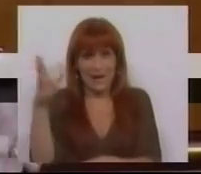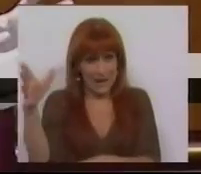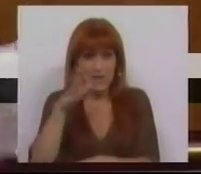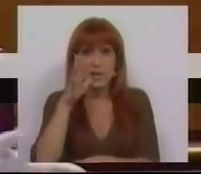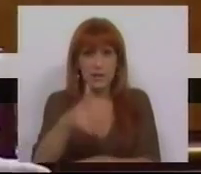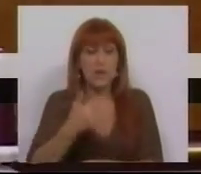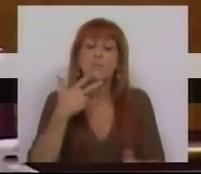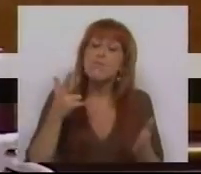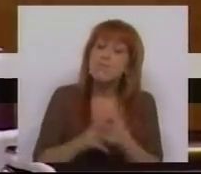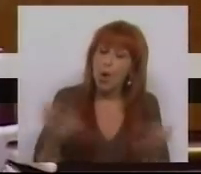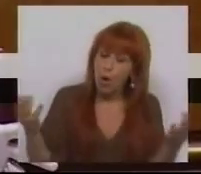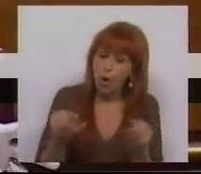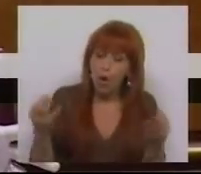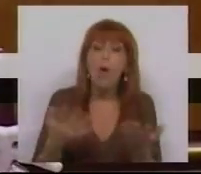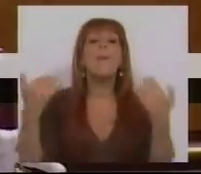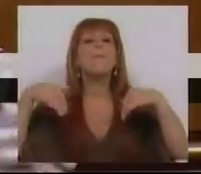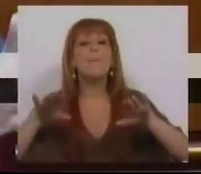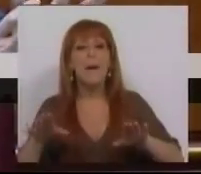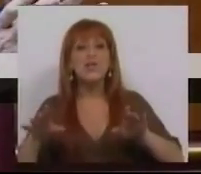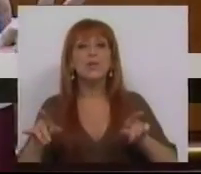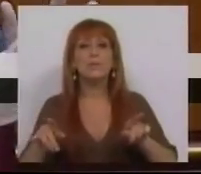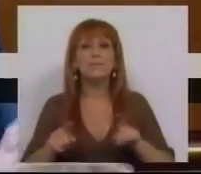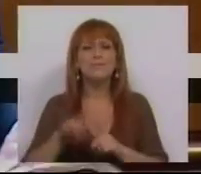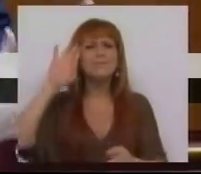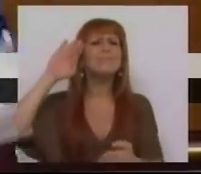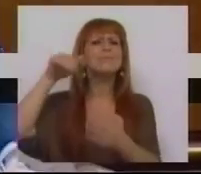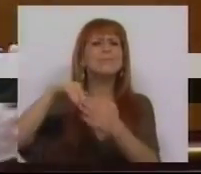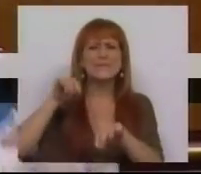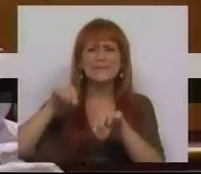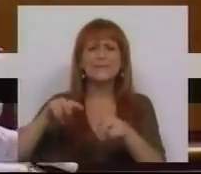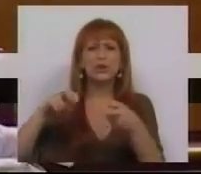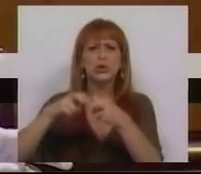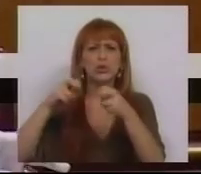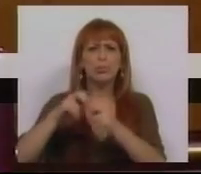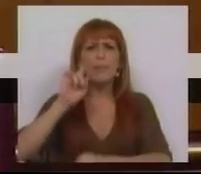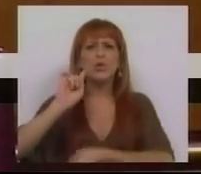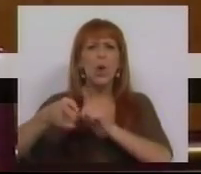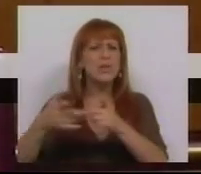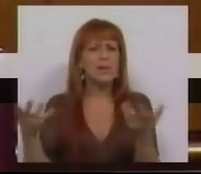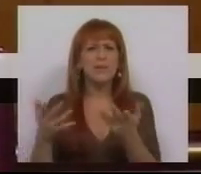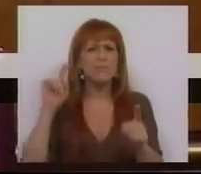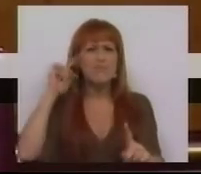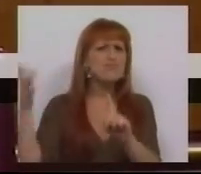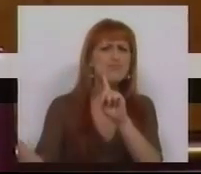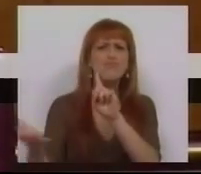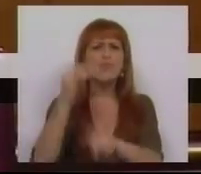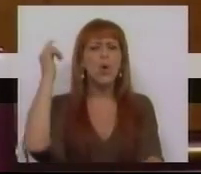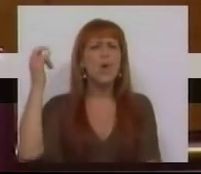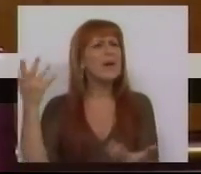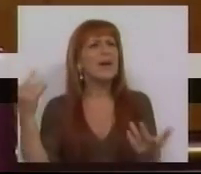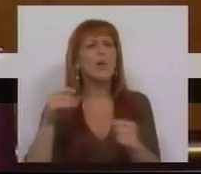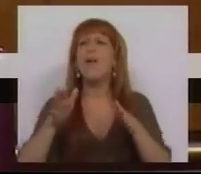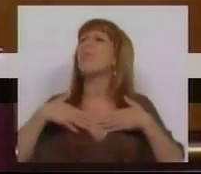apontam são reais, mas que a solução para esses problemas não será atingida